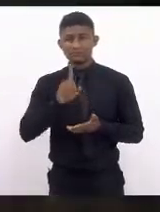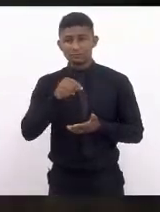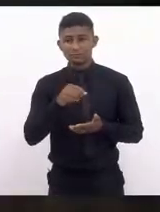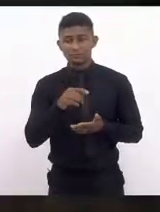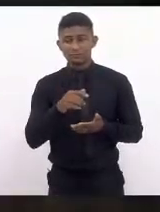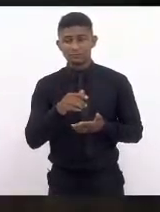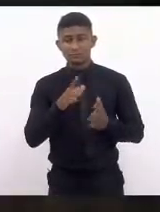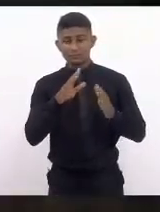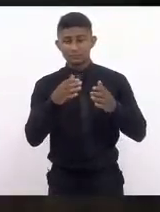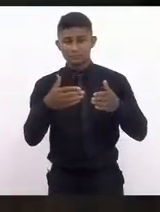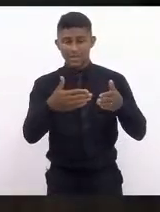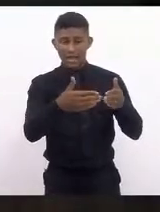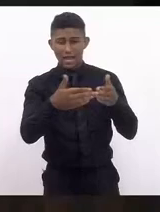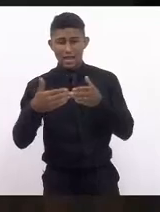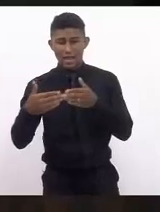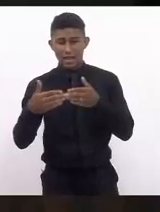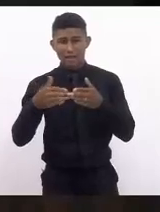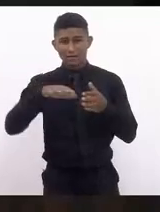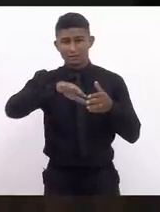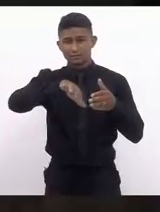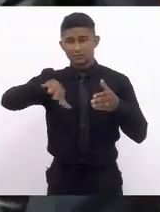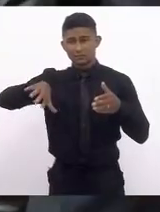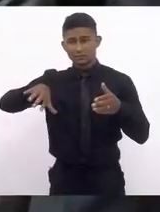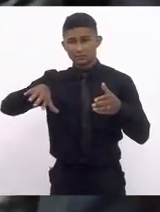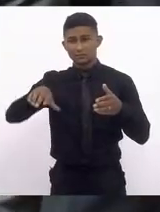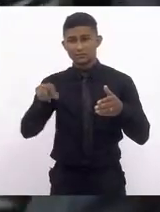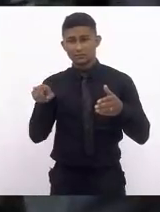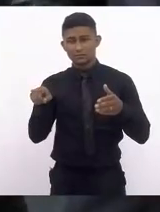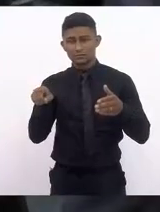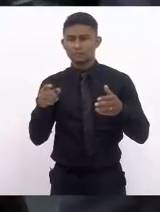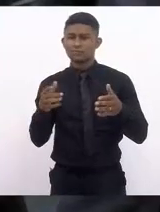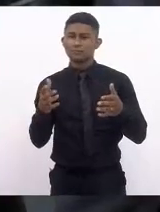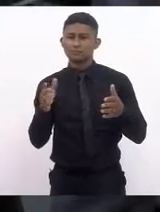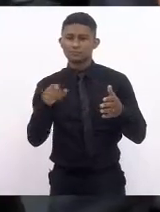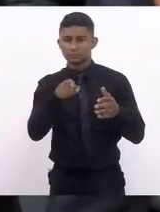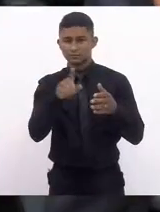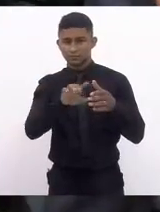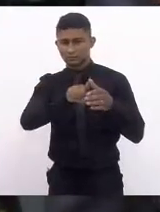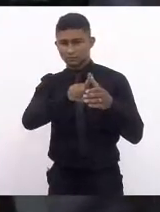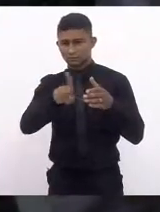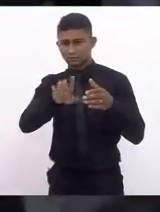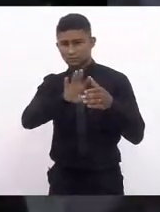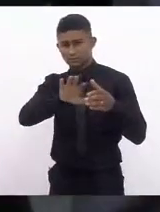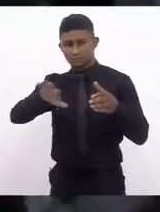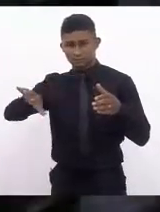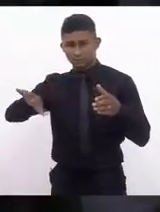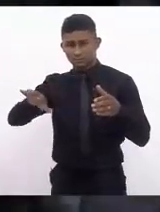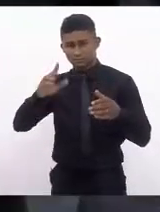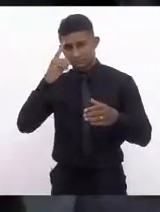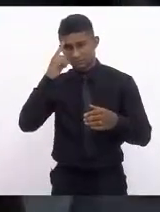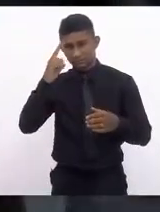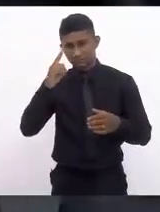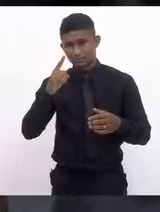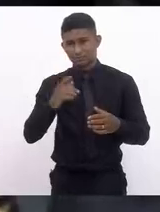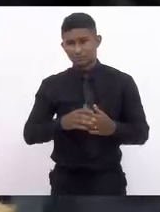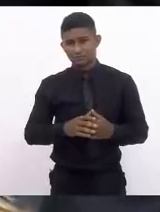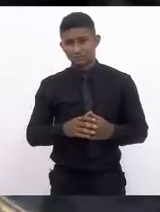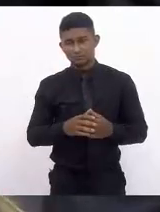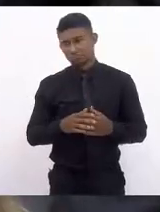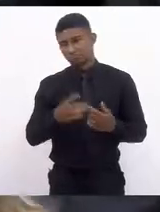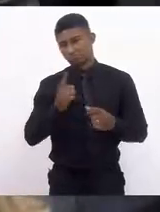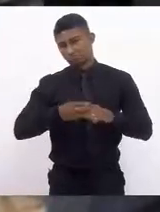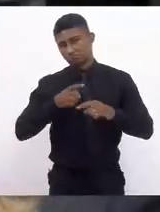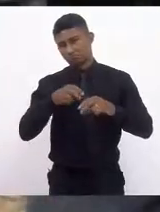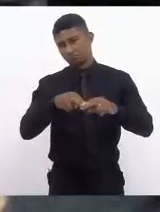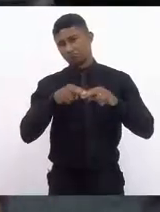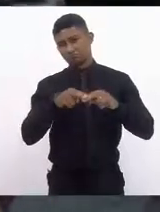tentamos reserva agora os que foram os atuais certo os atuais da reserva e gente tem que deixar bem claro e que por algum motivo